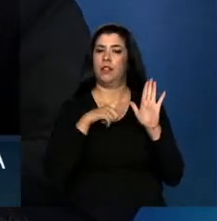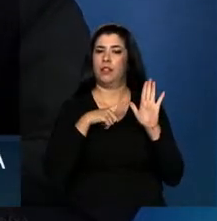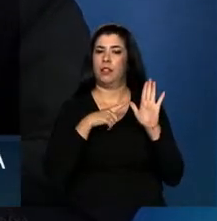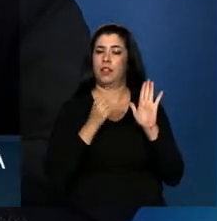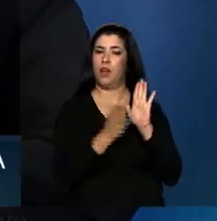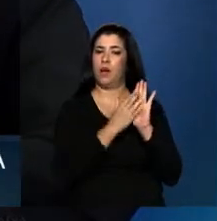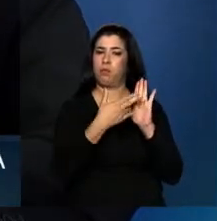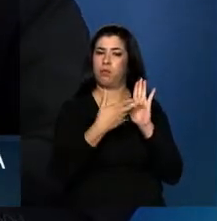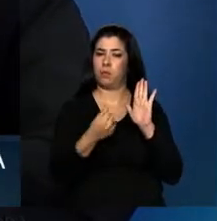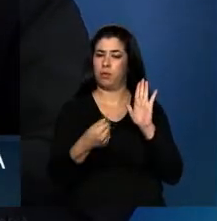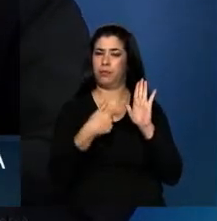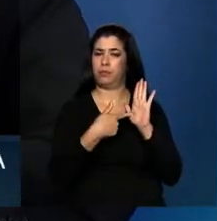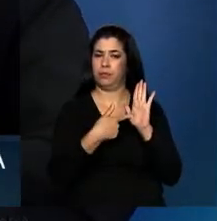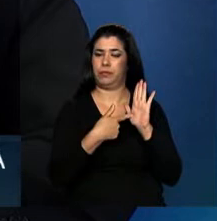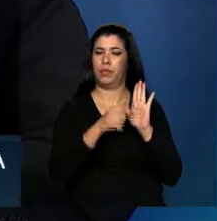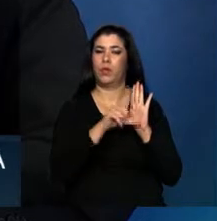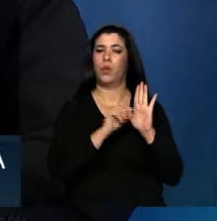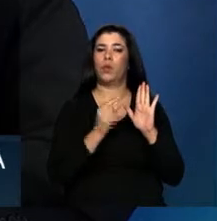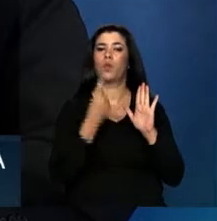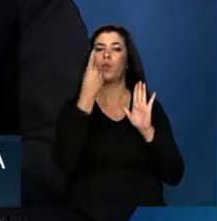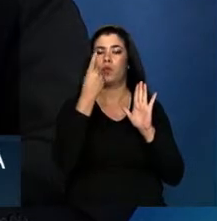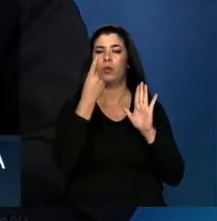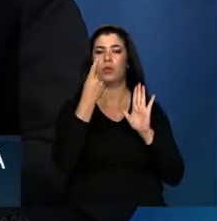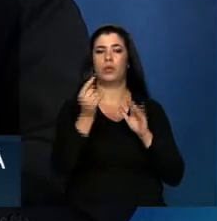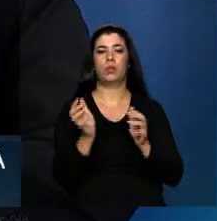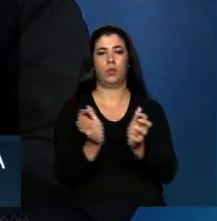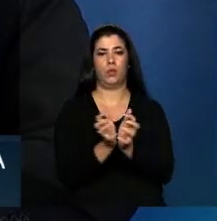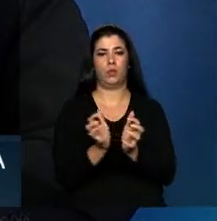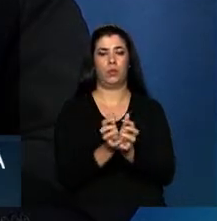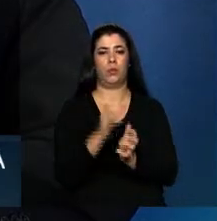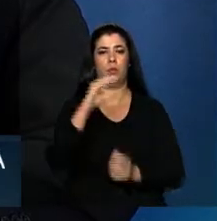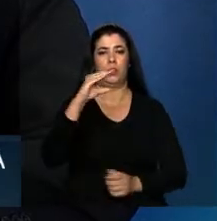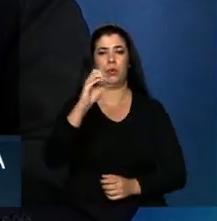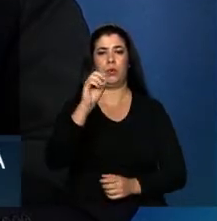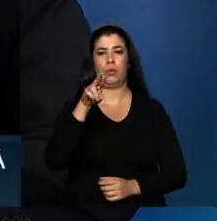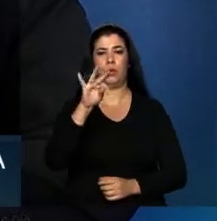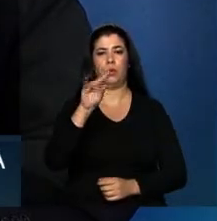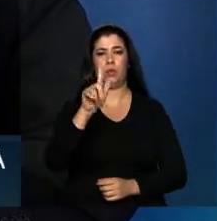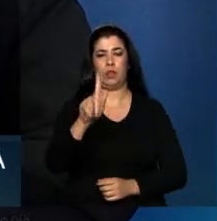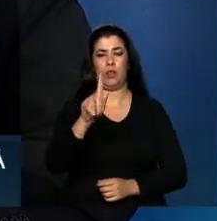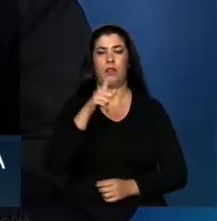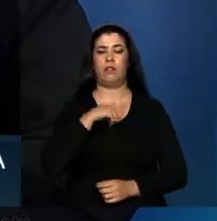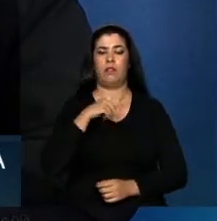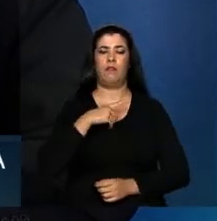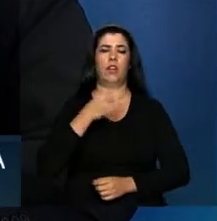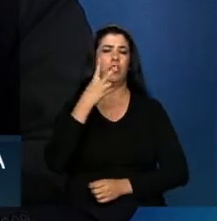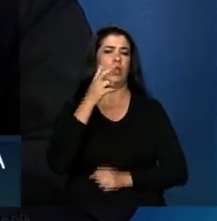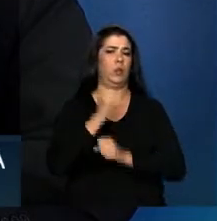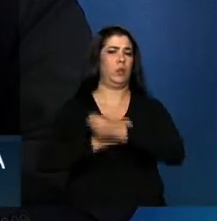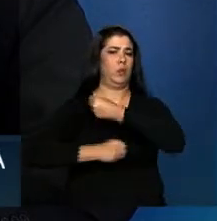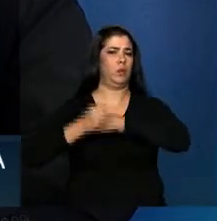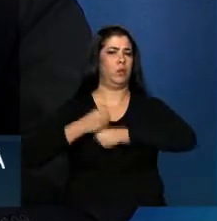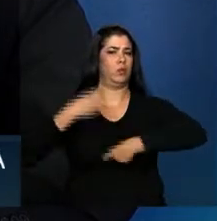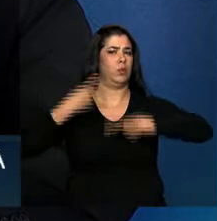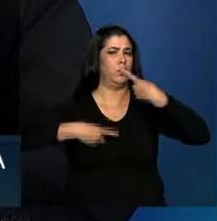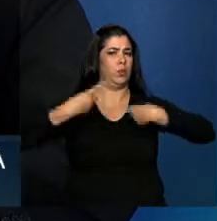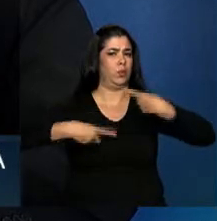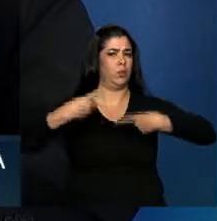reforma agrária. Um dos itens que a CONTAG vem falando há 2 anos e que ele não tinha